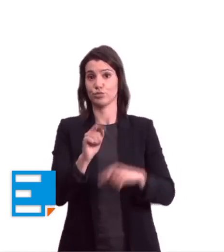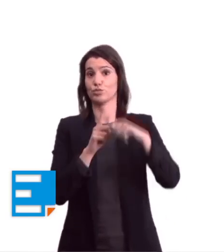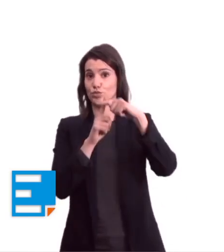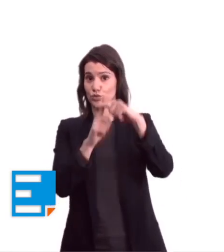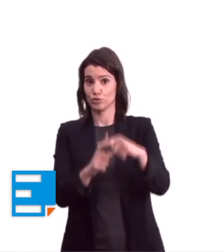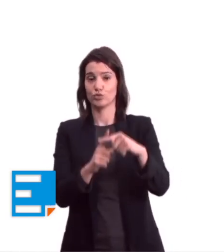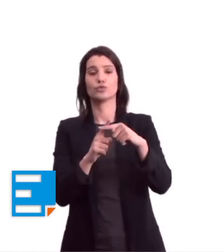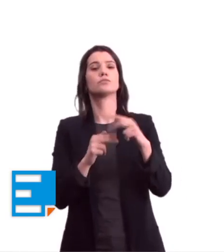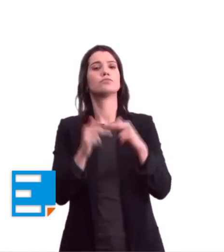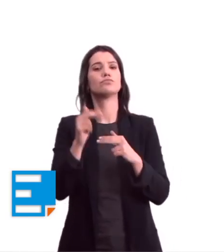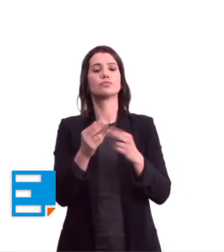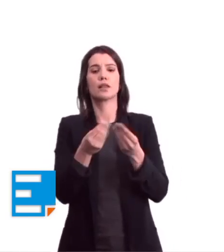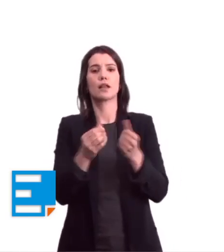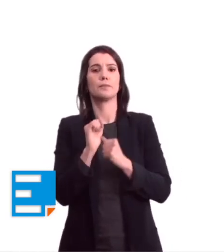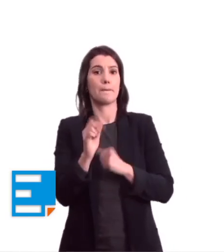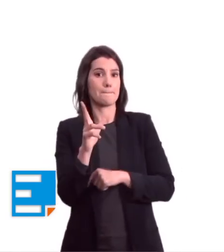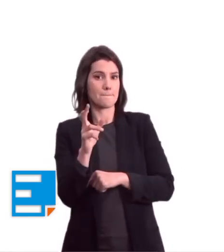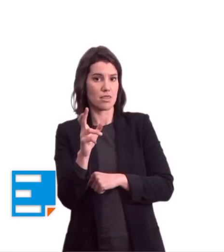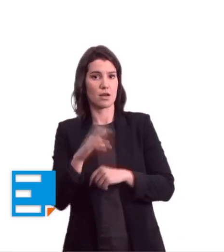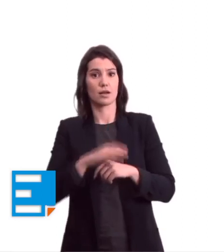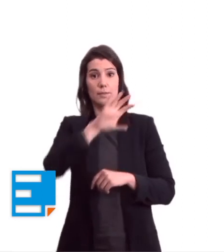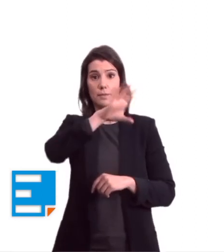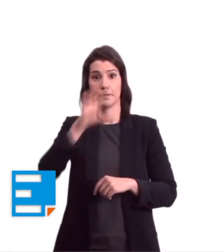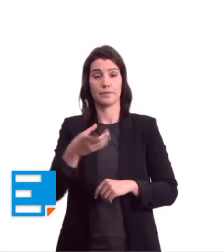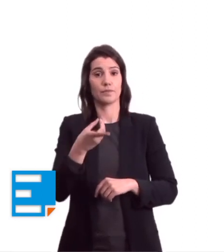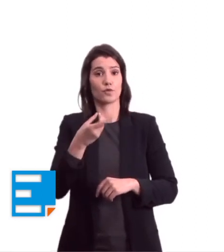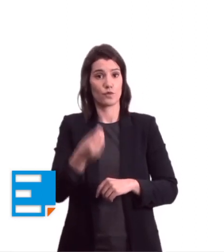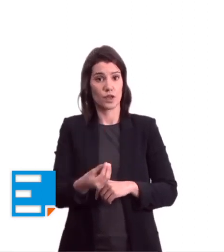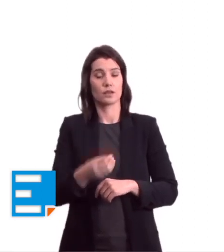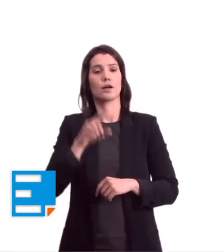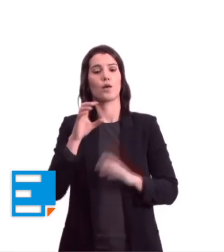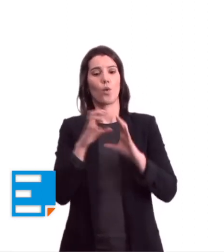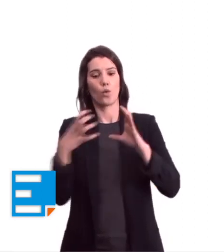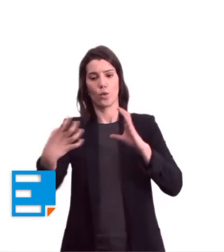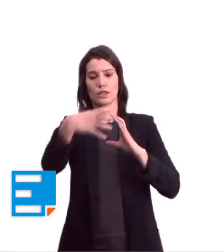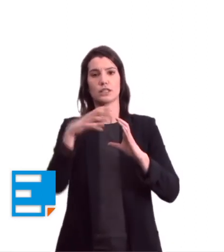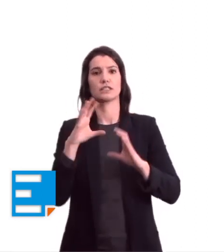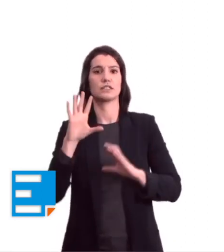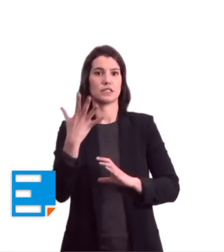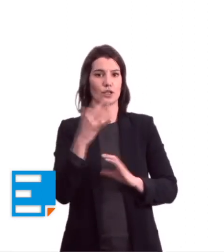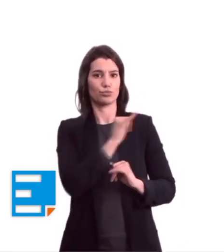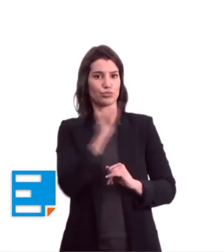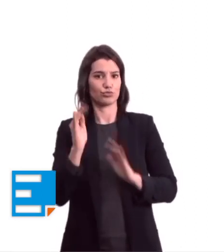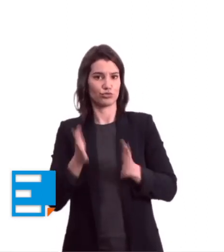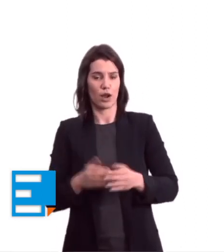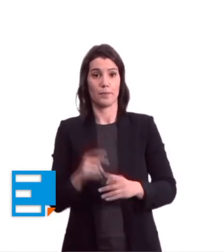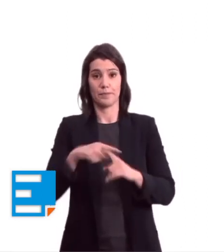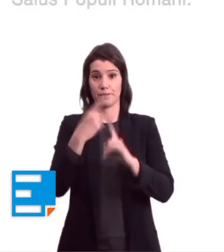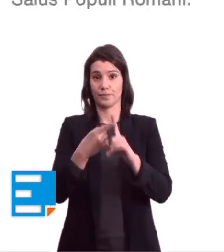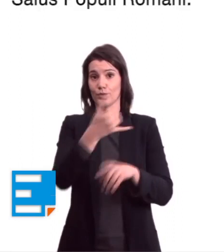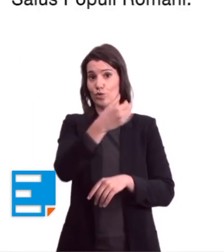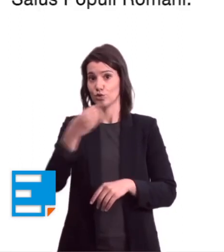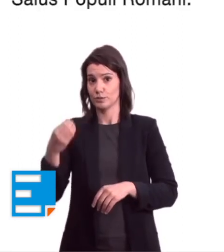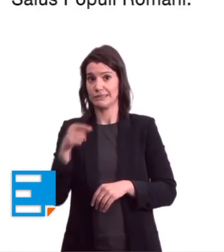cruz peregrina, feita em madeira, já passou por 90 países e 5 continentes.